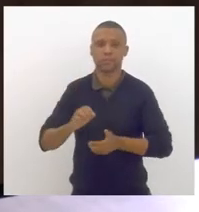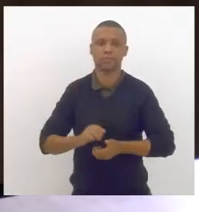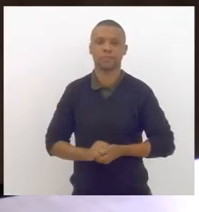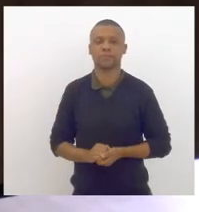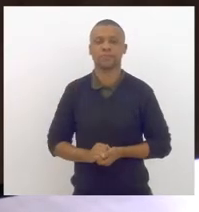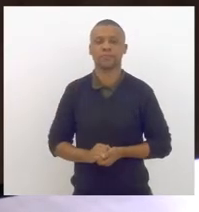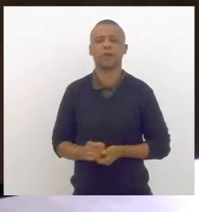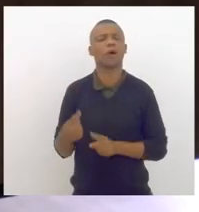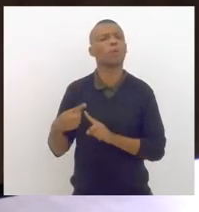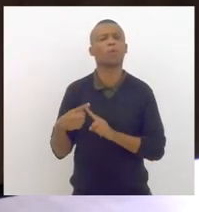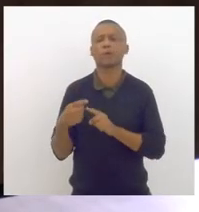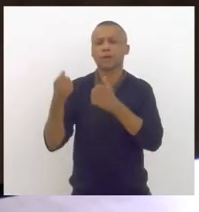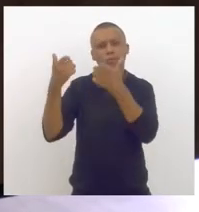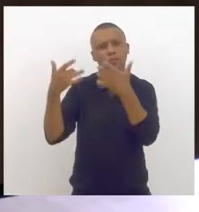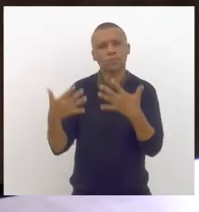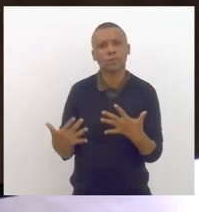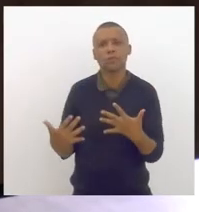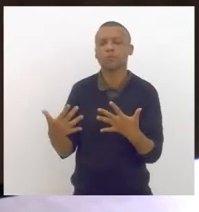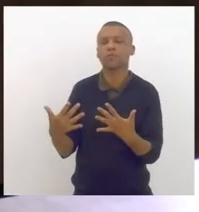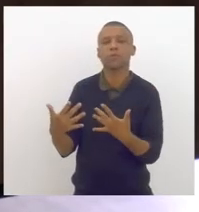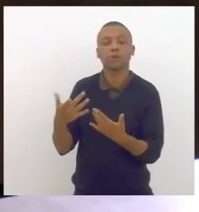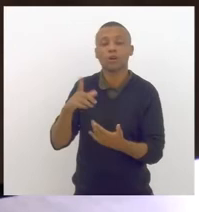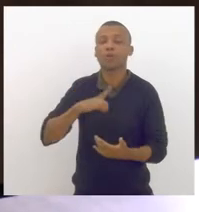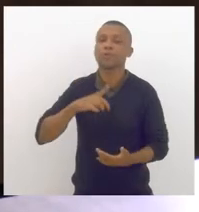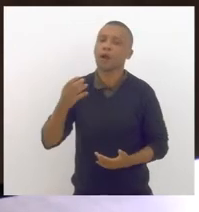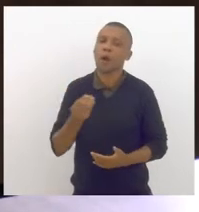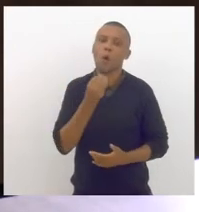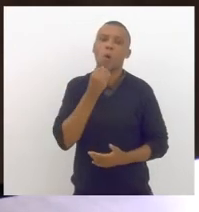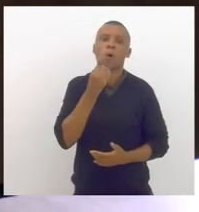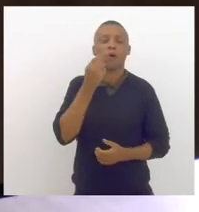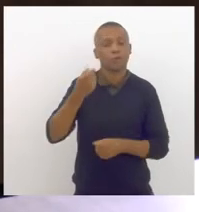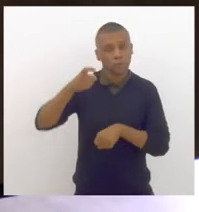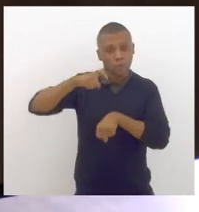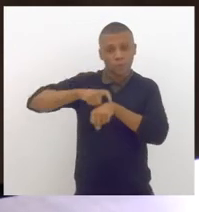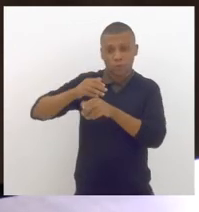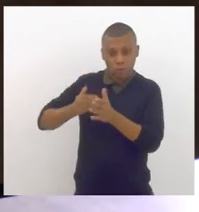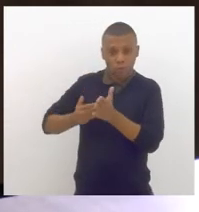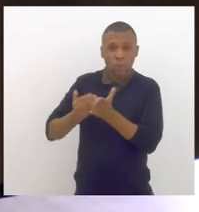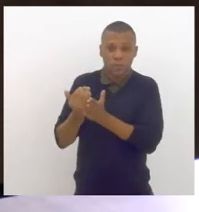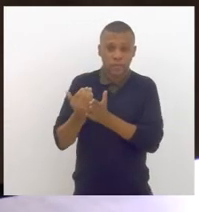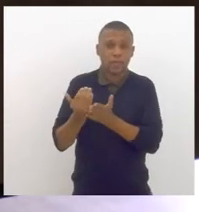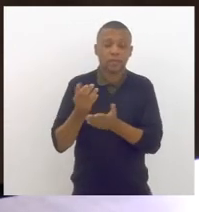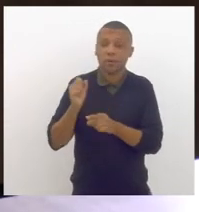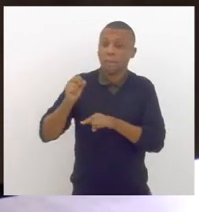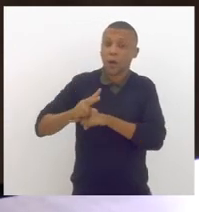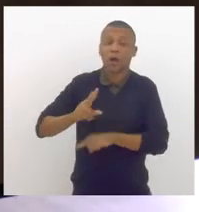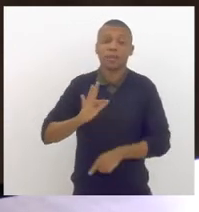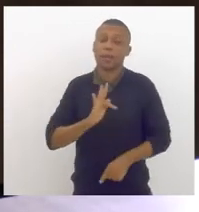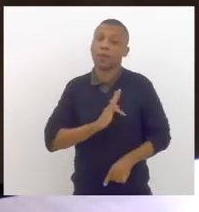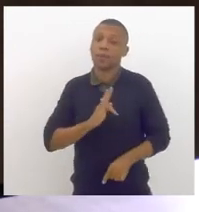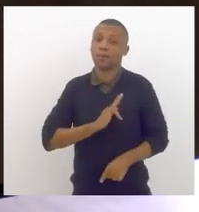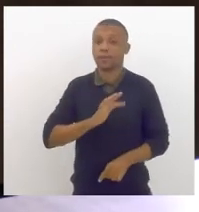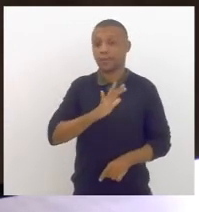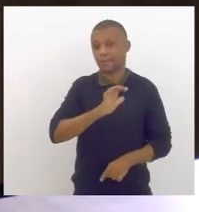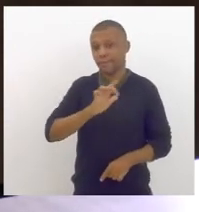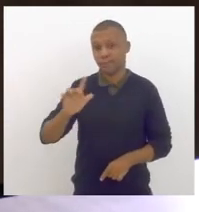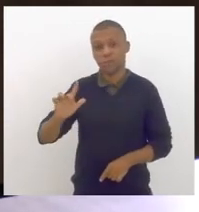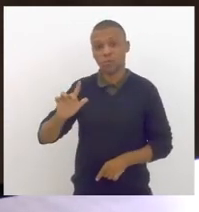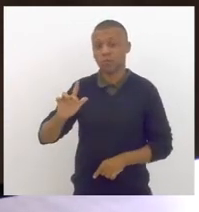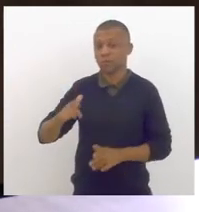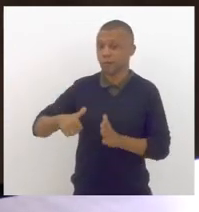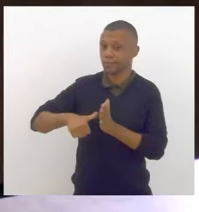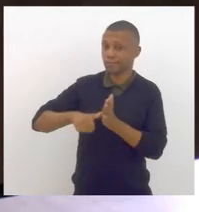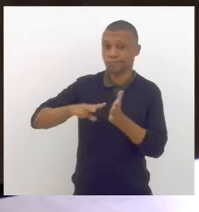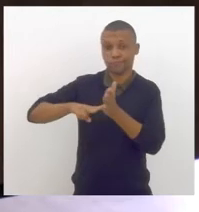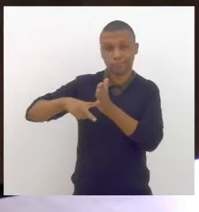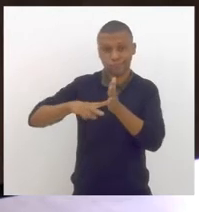Porque tive a oportunidade, desde o primeiro momento que cheguei na Polícia Civil, me sindicalizar. Sou do Sindicato Delegados